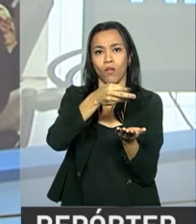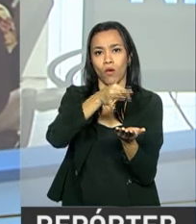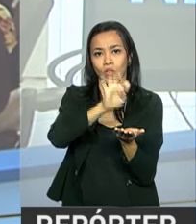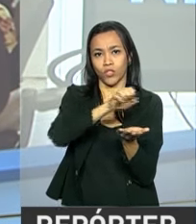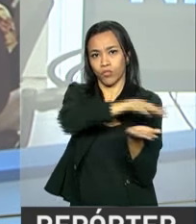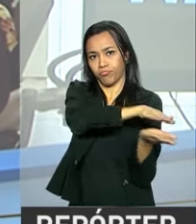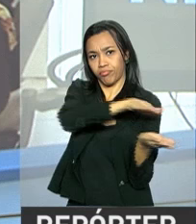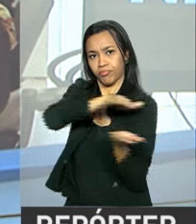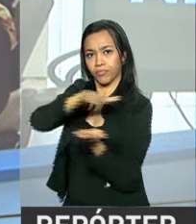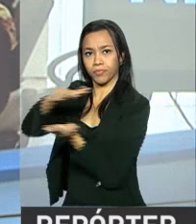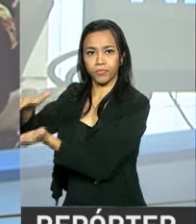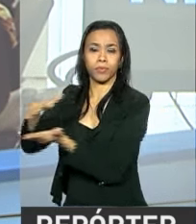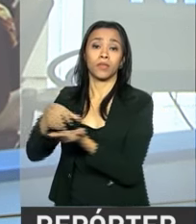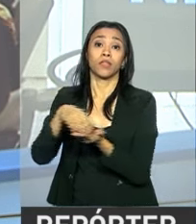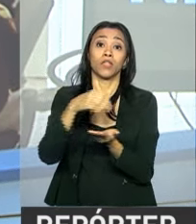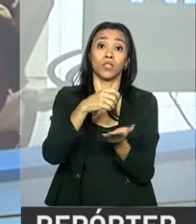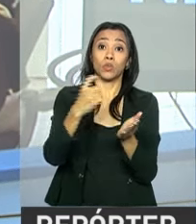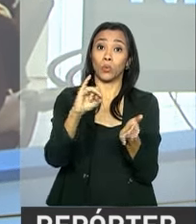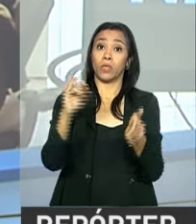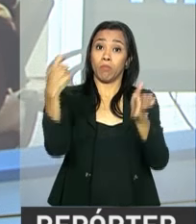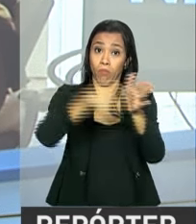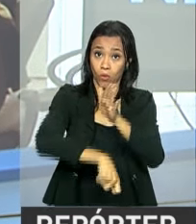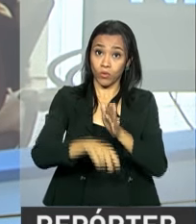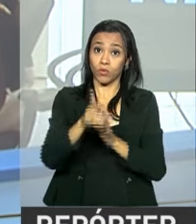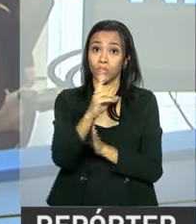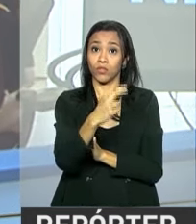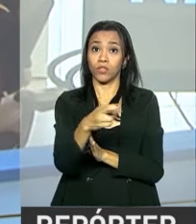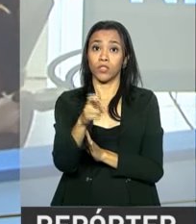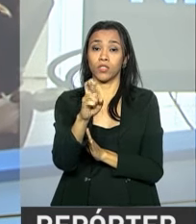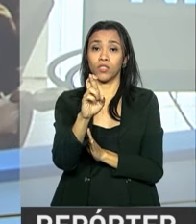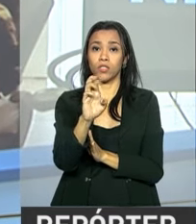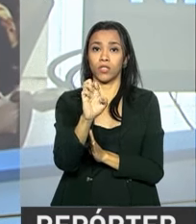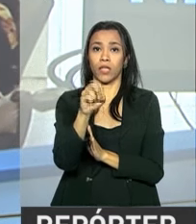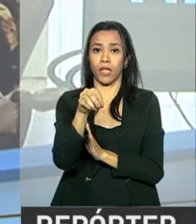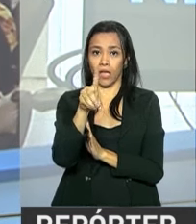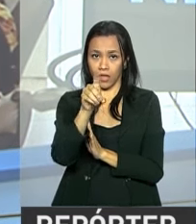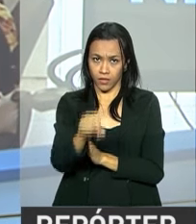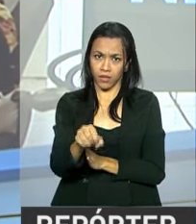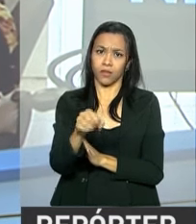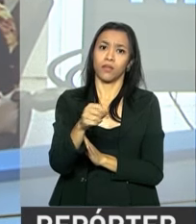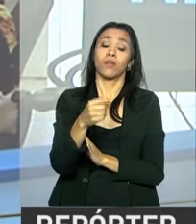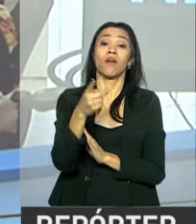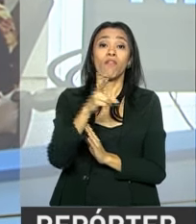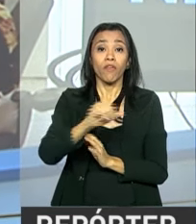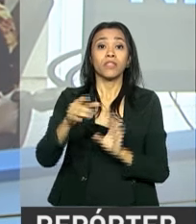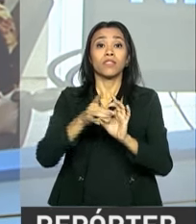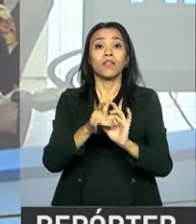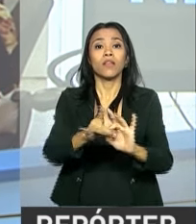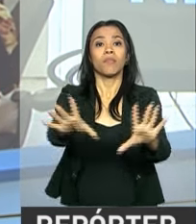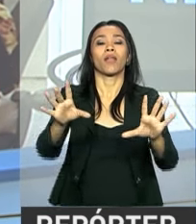de renda. Quase 15 milhão e meio de contribuintes estão incluídos nessa etapa.